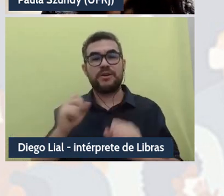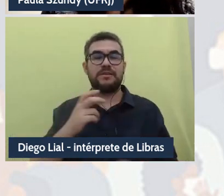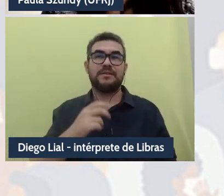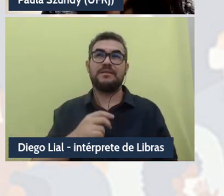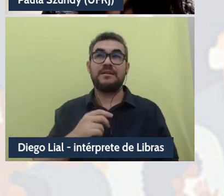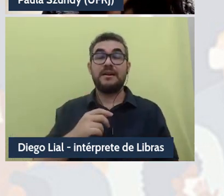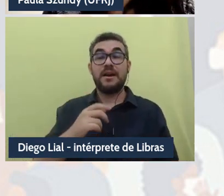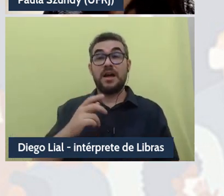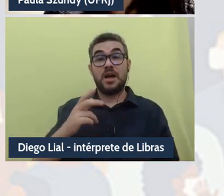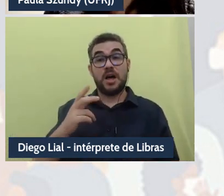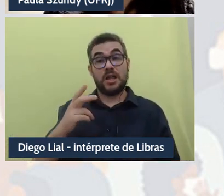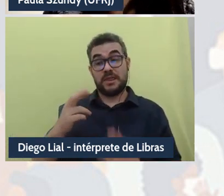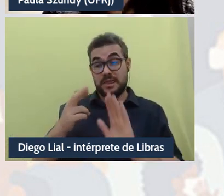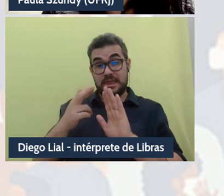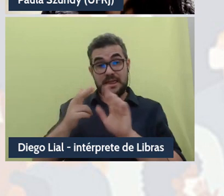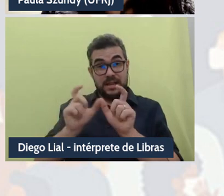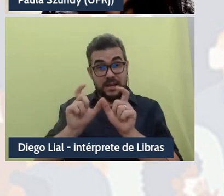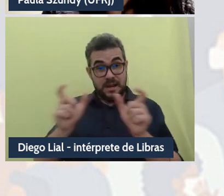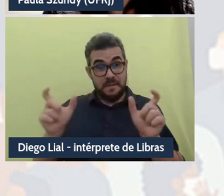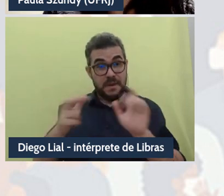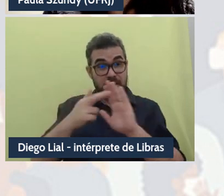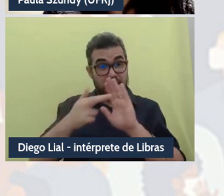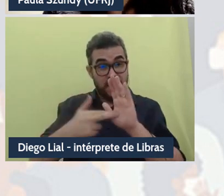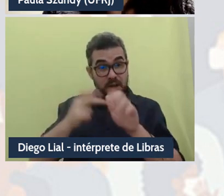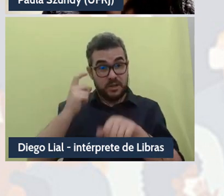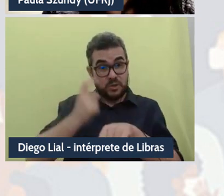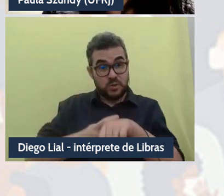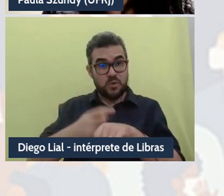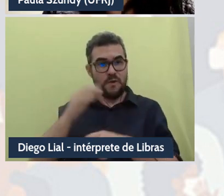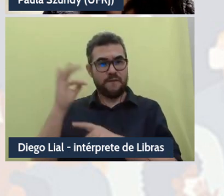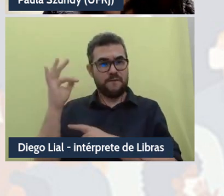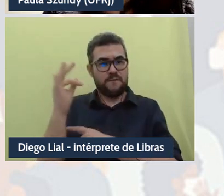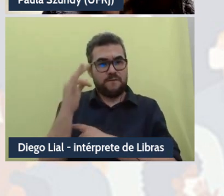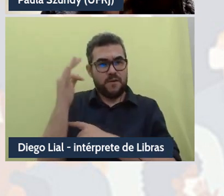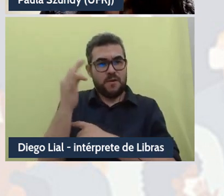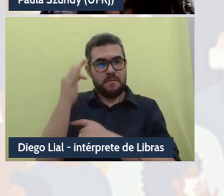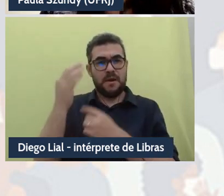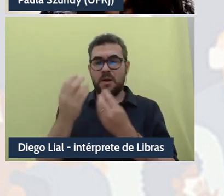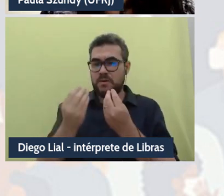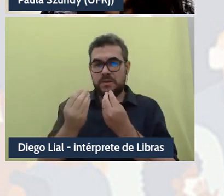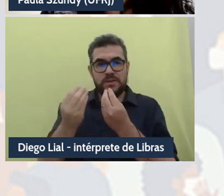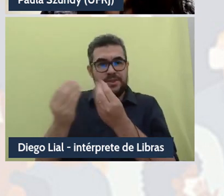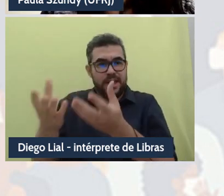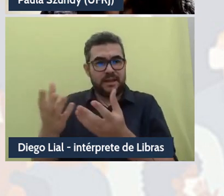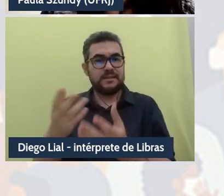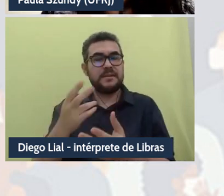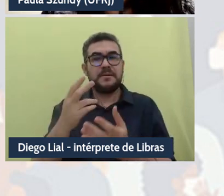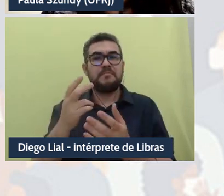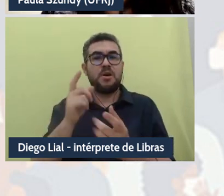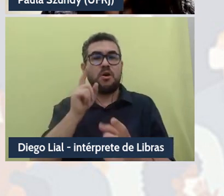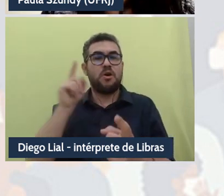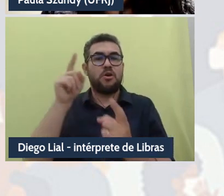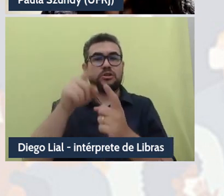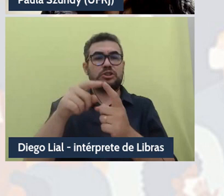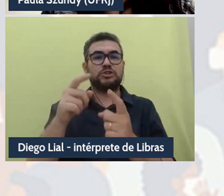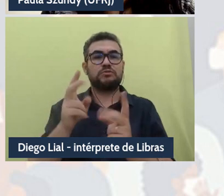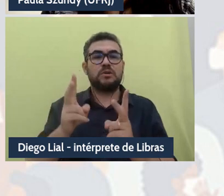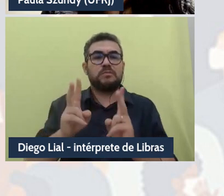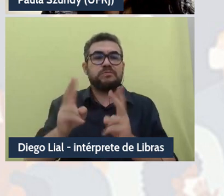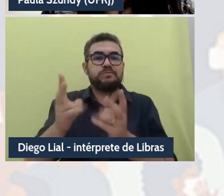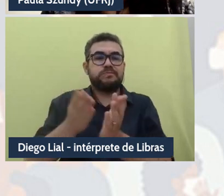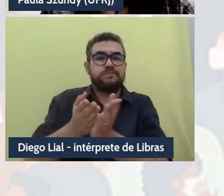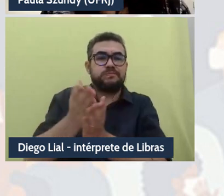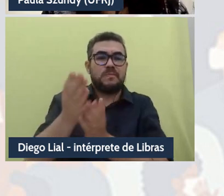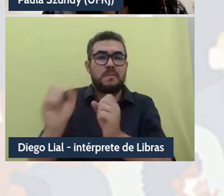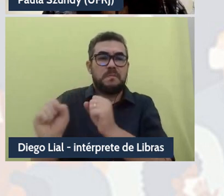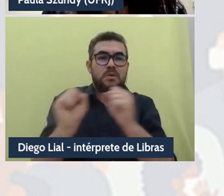determinadas relações de poder, interesses, etc., né? Então, a noção de